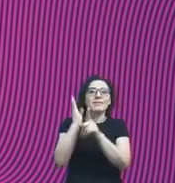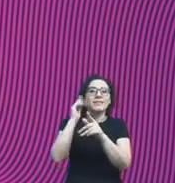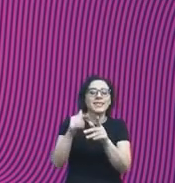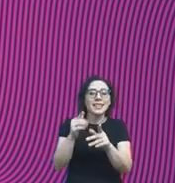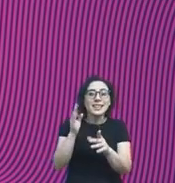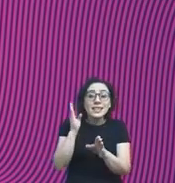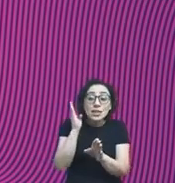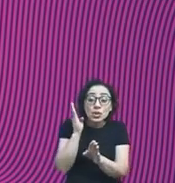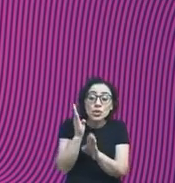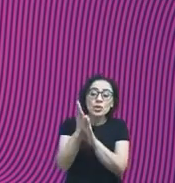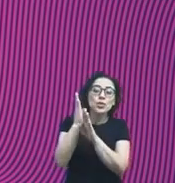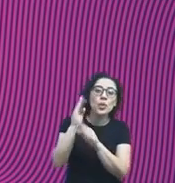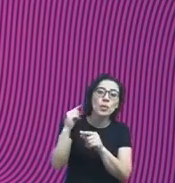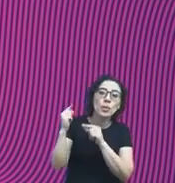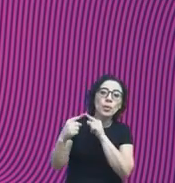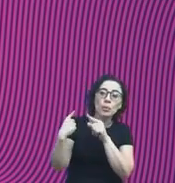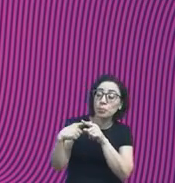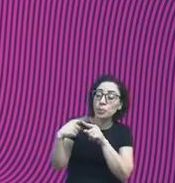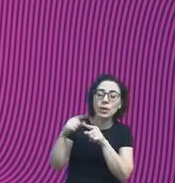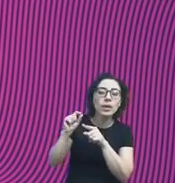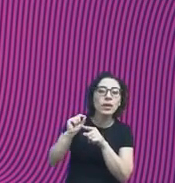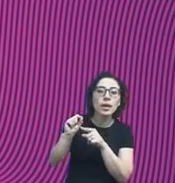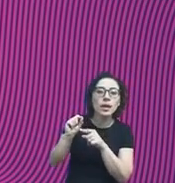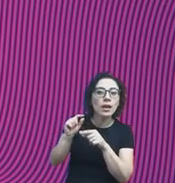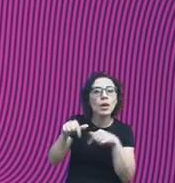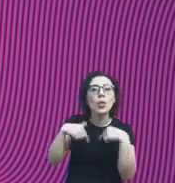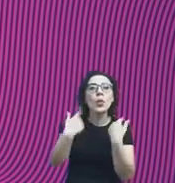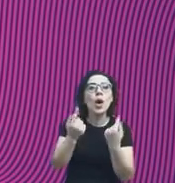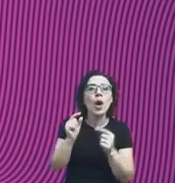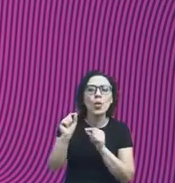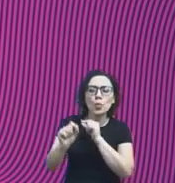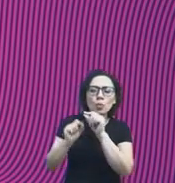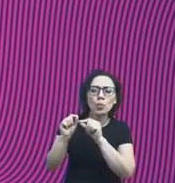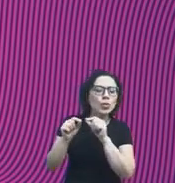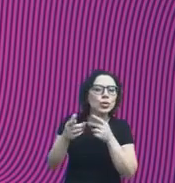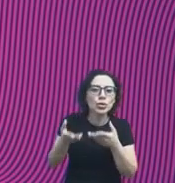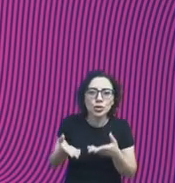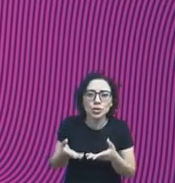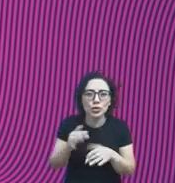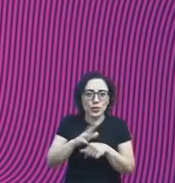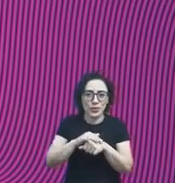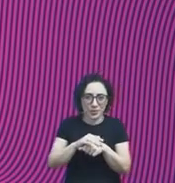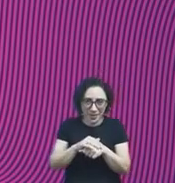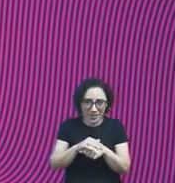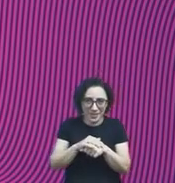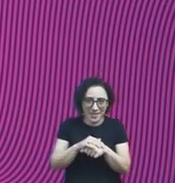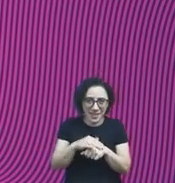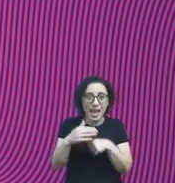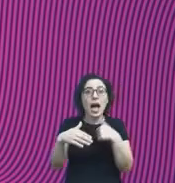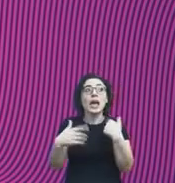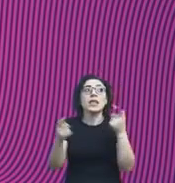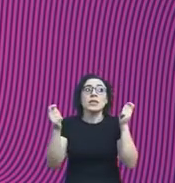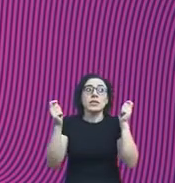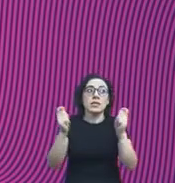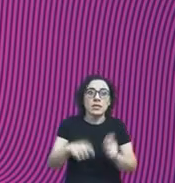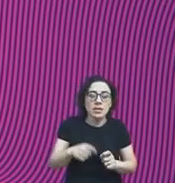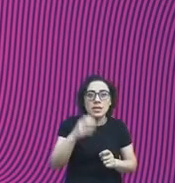internações. Como é que termina o filme? O filme termina que o hospital perdeu 30% do faturamento.